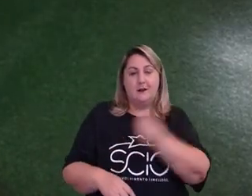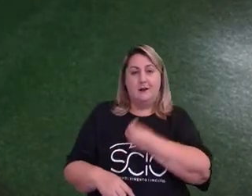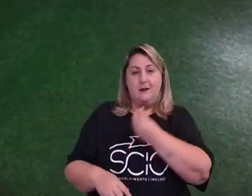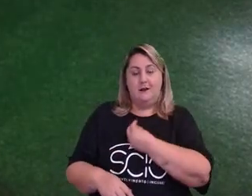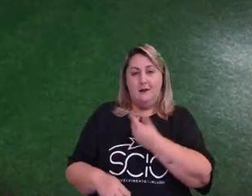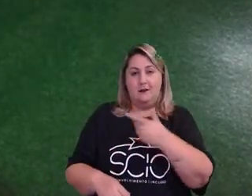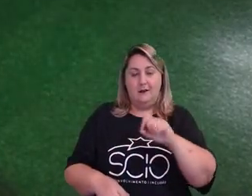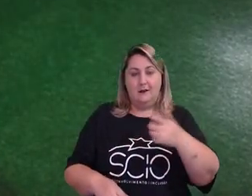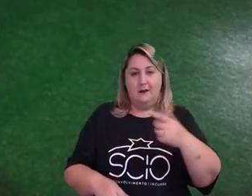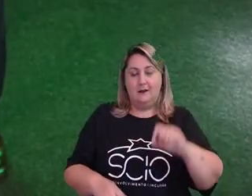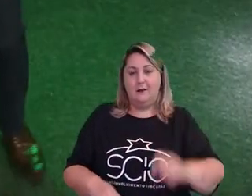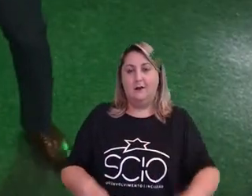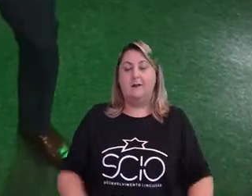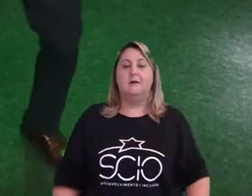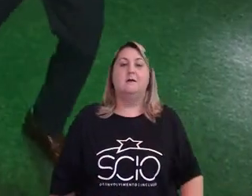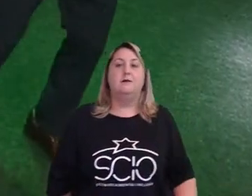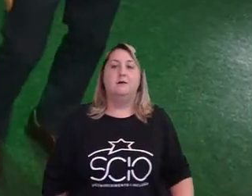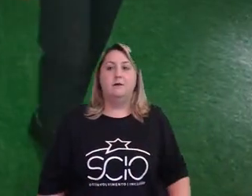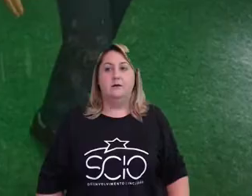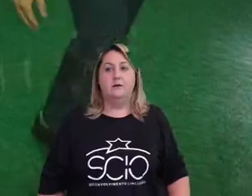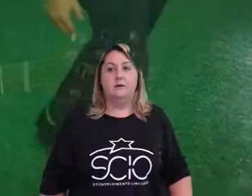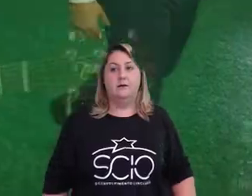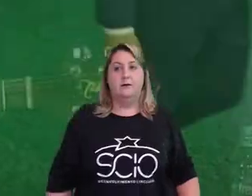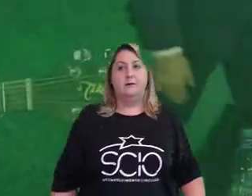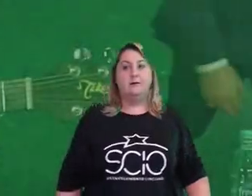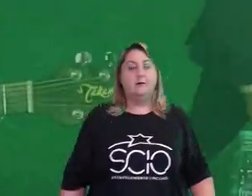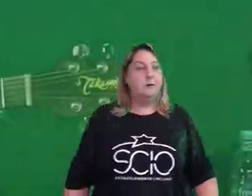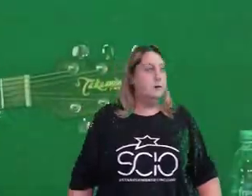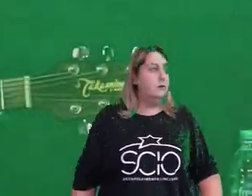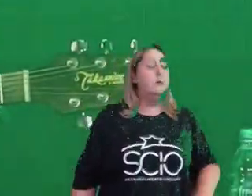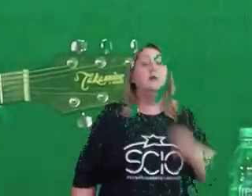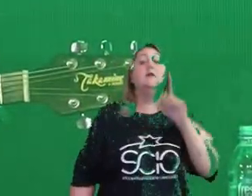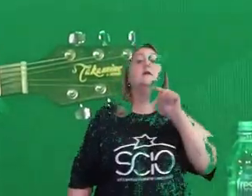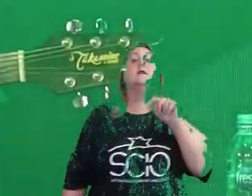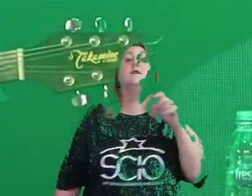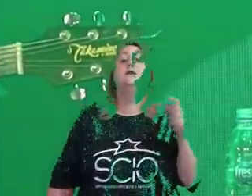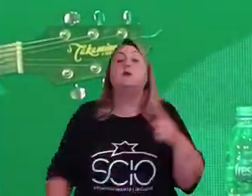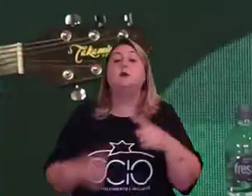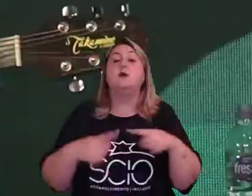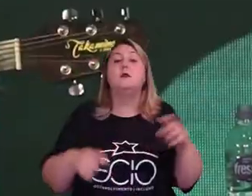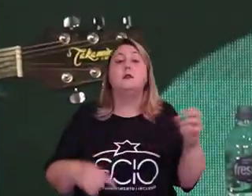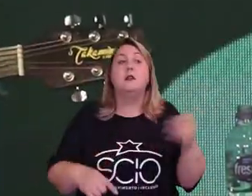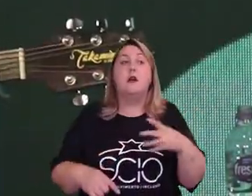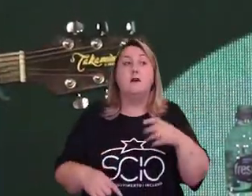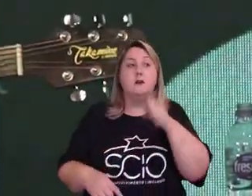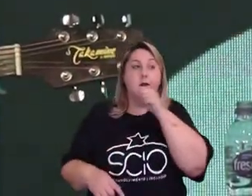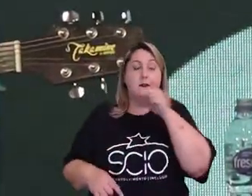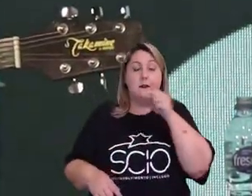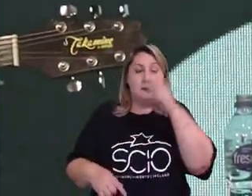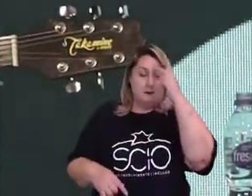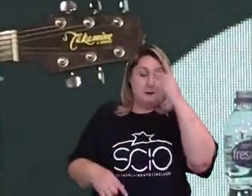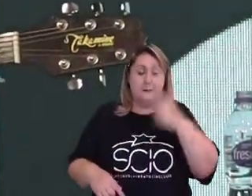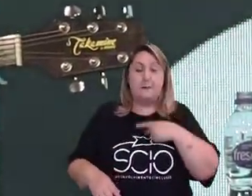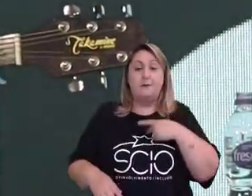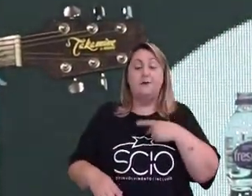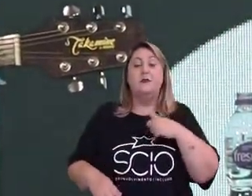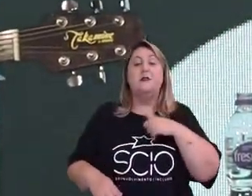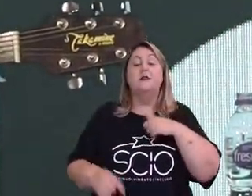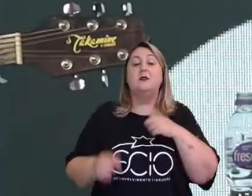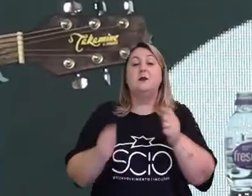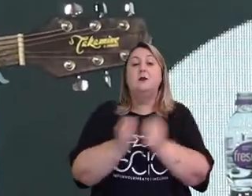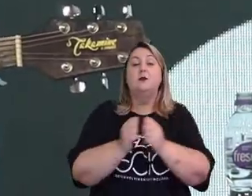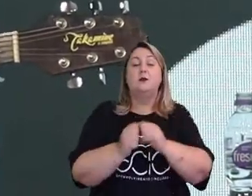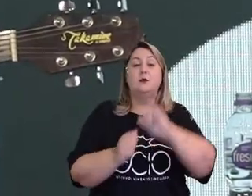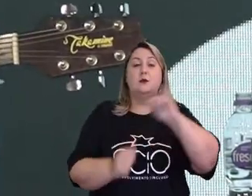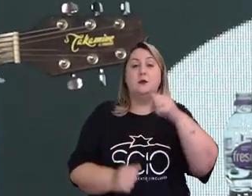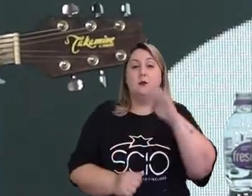esse ano. Roger, obrigado, parceiro. Obrigado, Ângelo. Galera, para vocês, música nova do Roger Flores. E eu contei com a participação dos meus